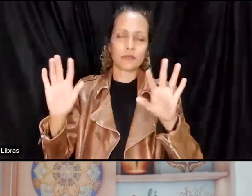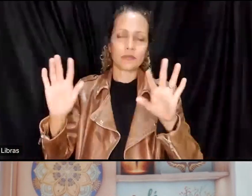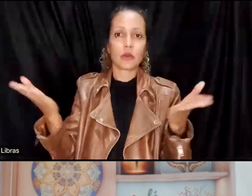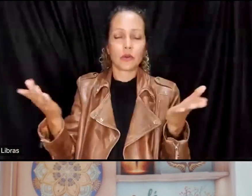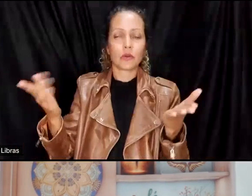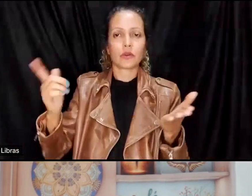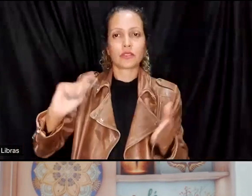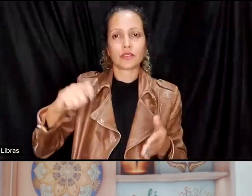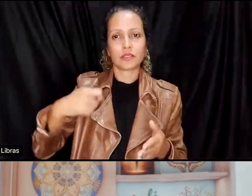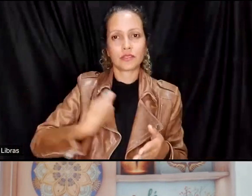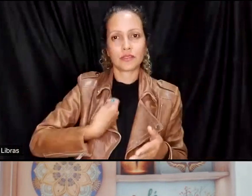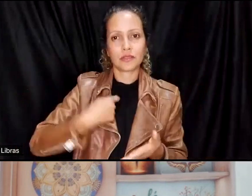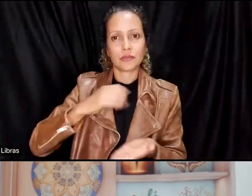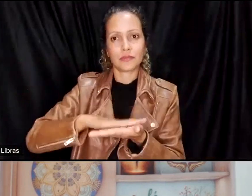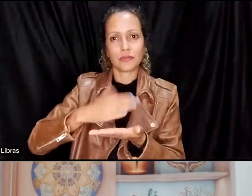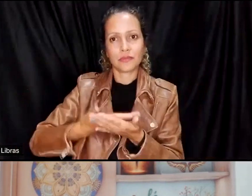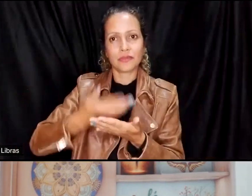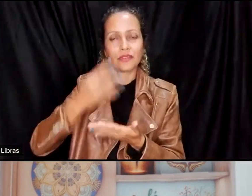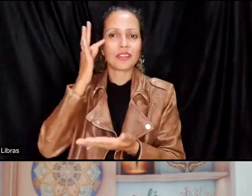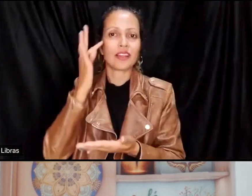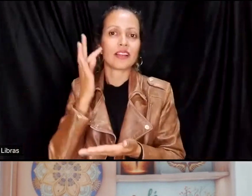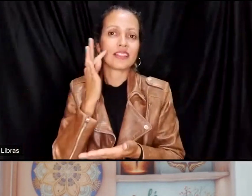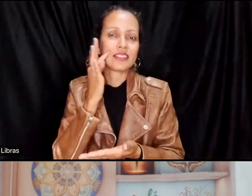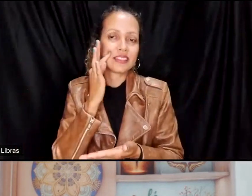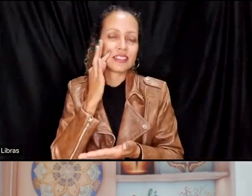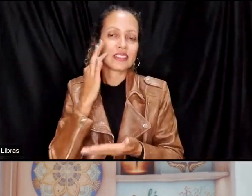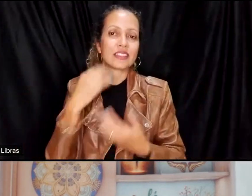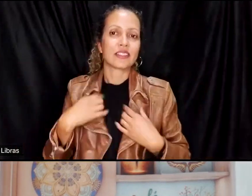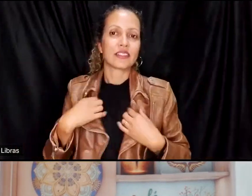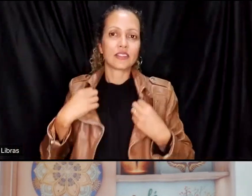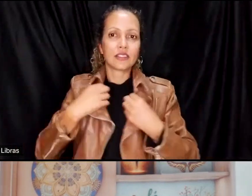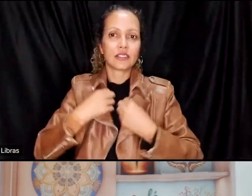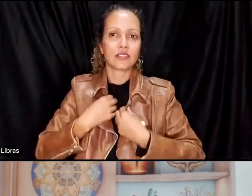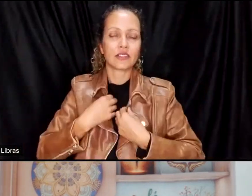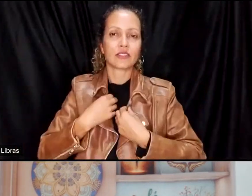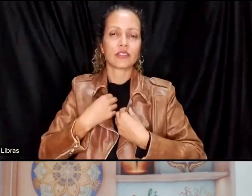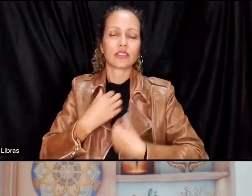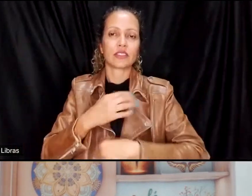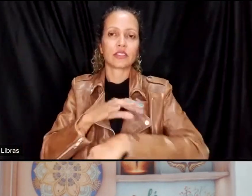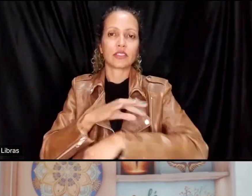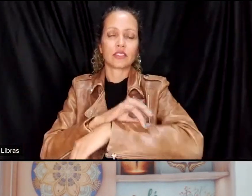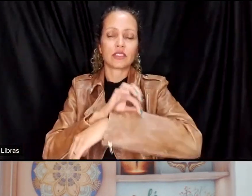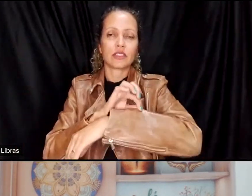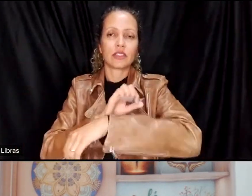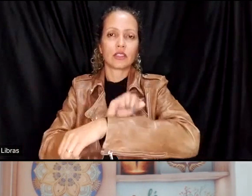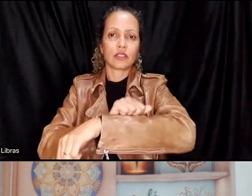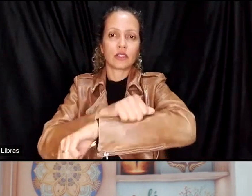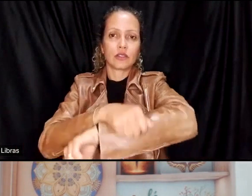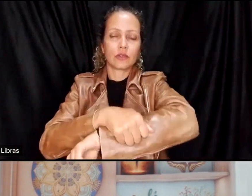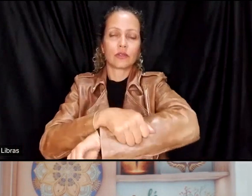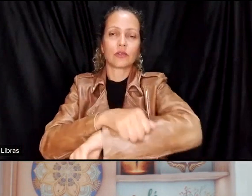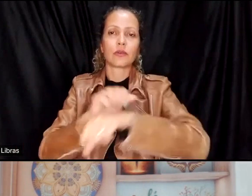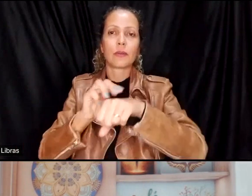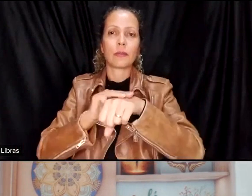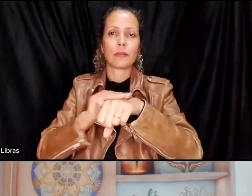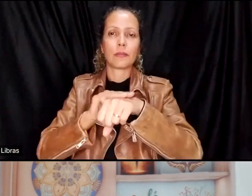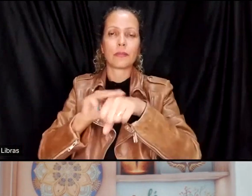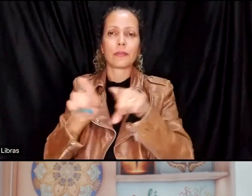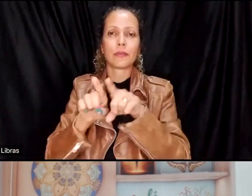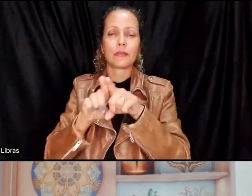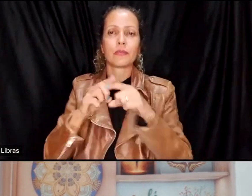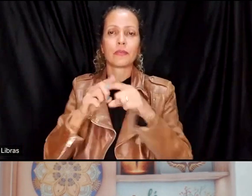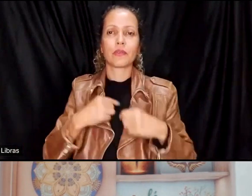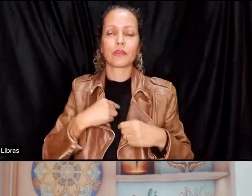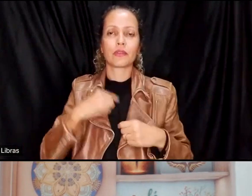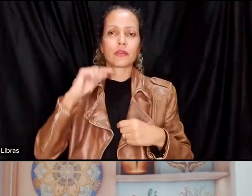intérprete de Libras, que veste uma jaqueta de couro marrom e uma blusa preta. Ela é uma mulher